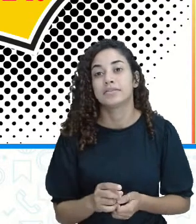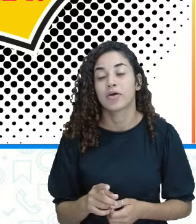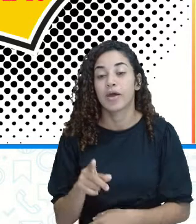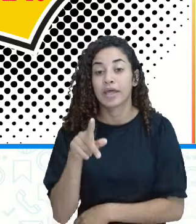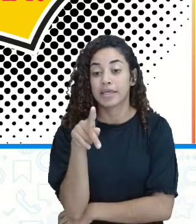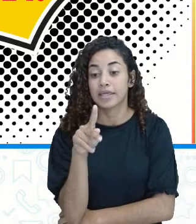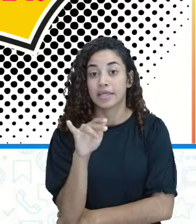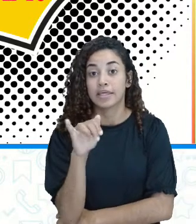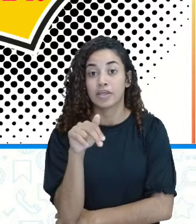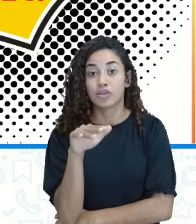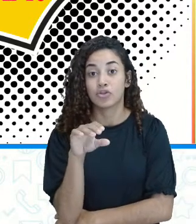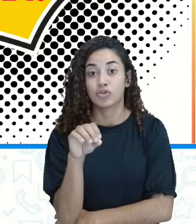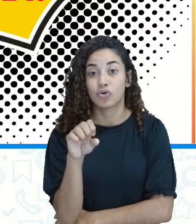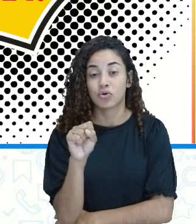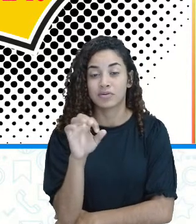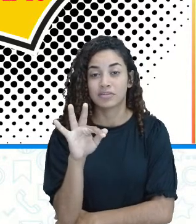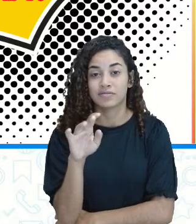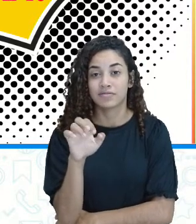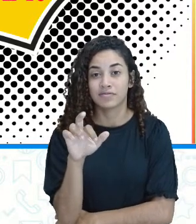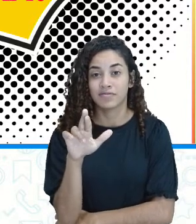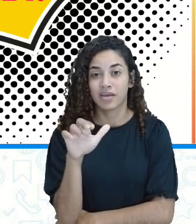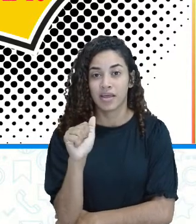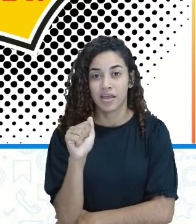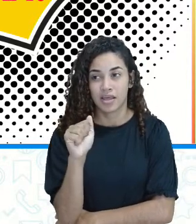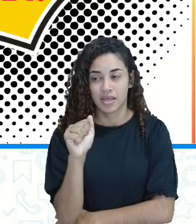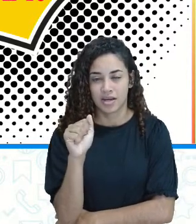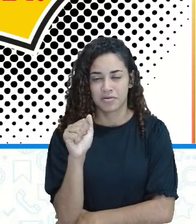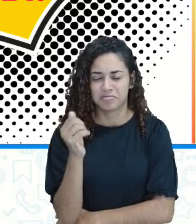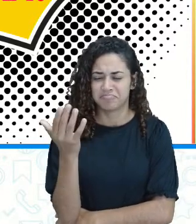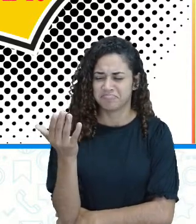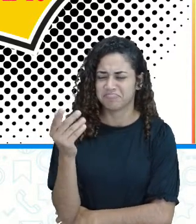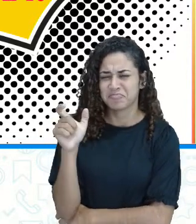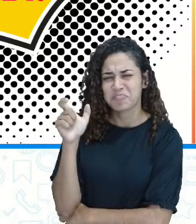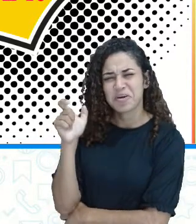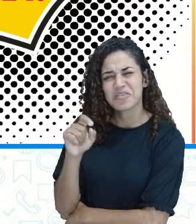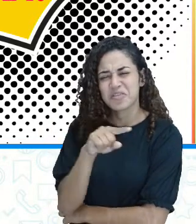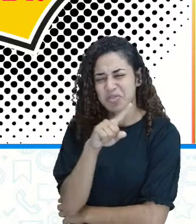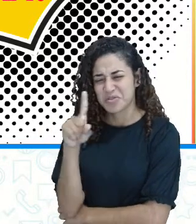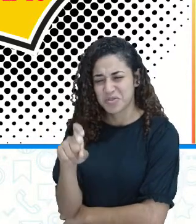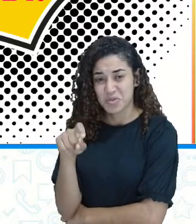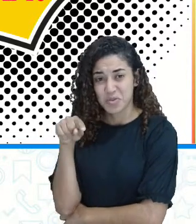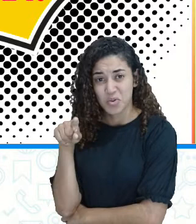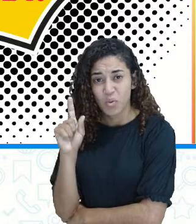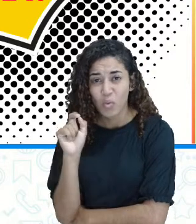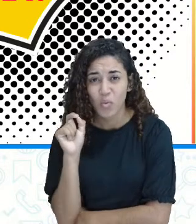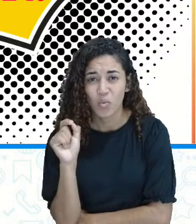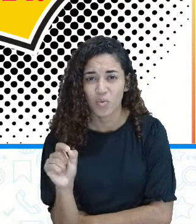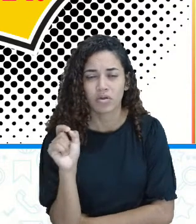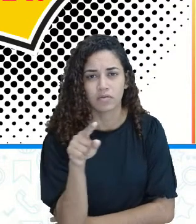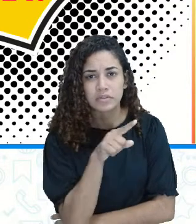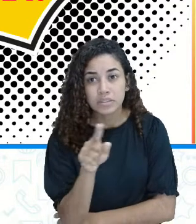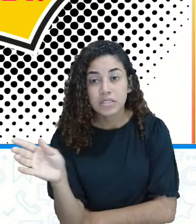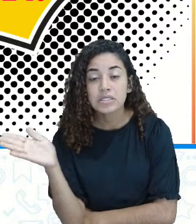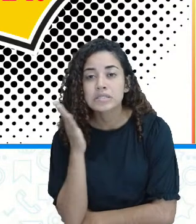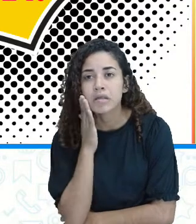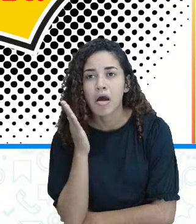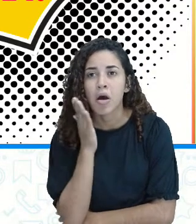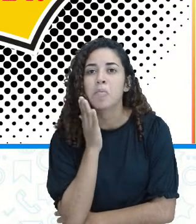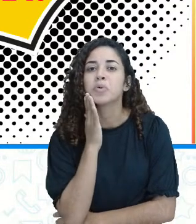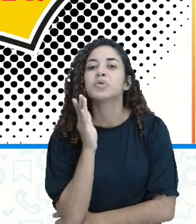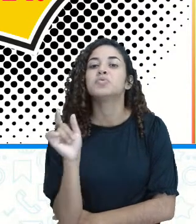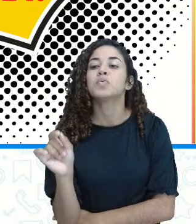quinosfera? Quinosfera? O que é isso? Você sabe o que é